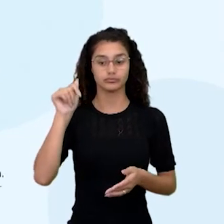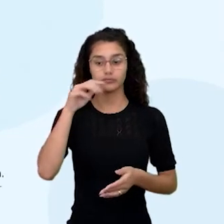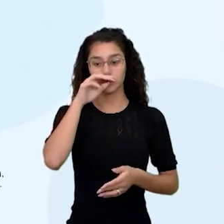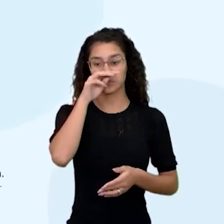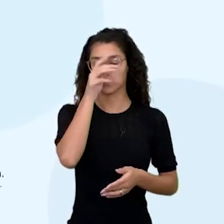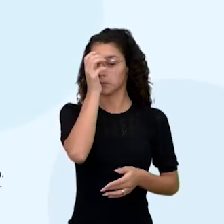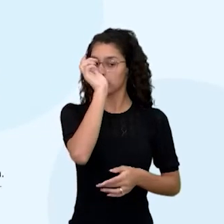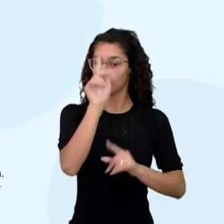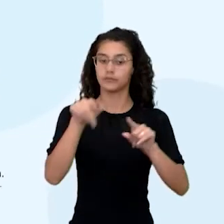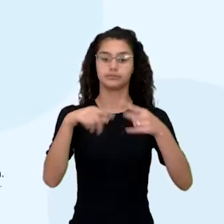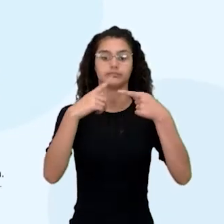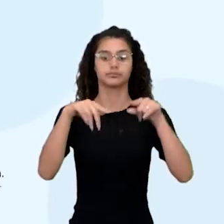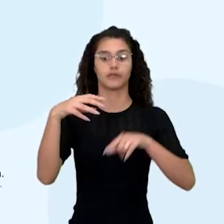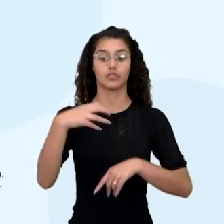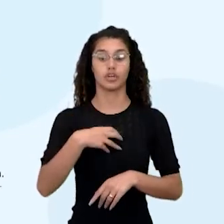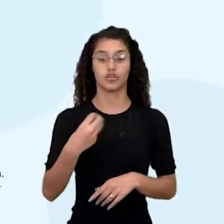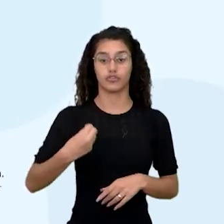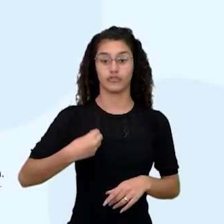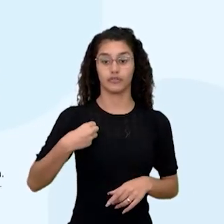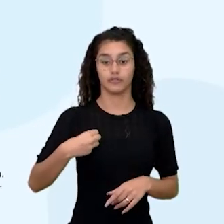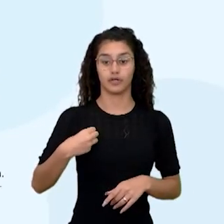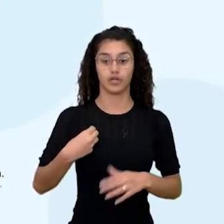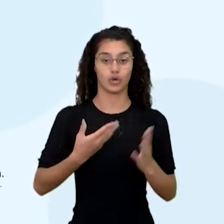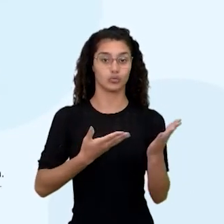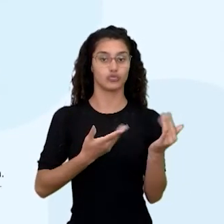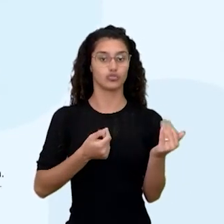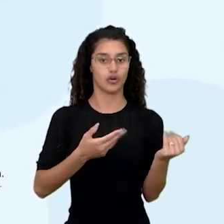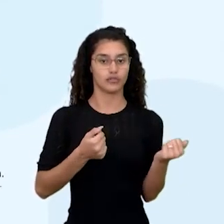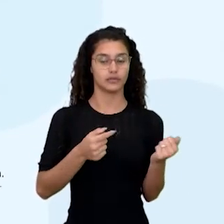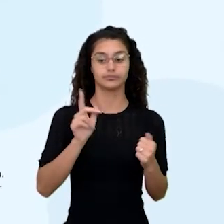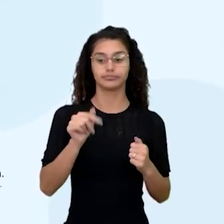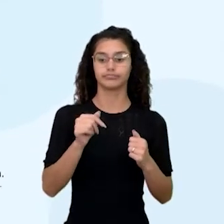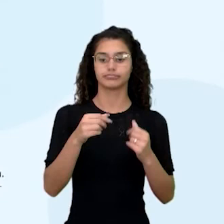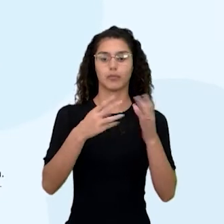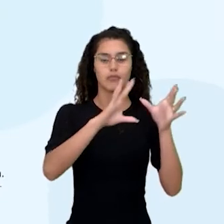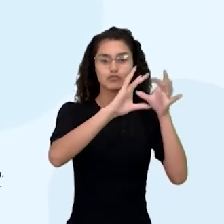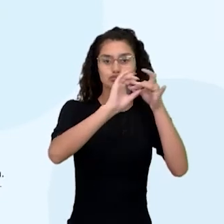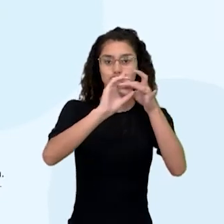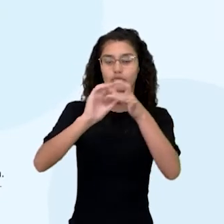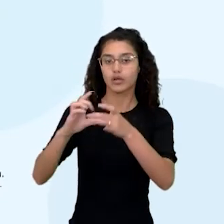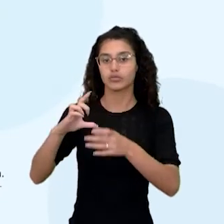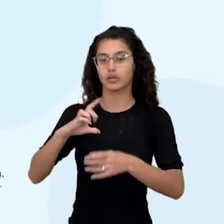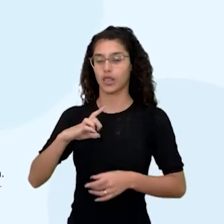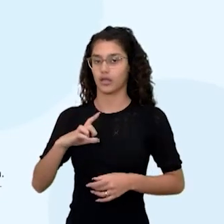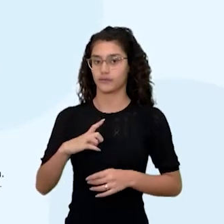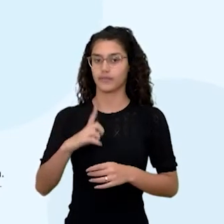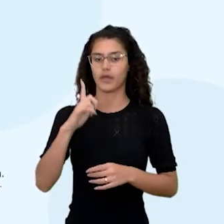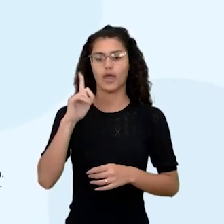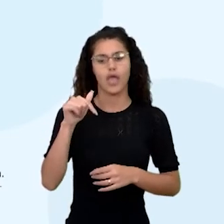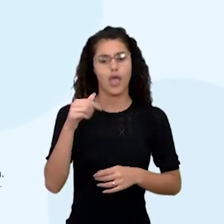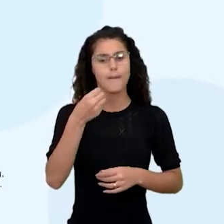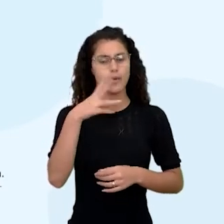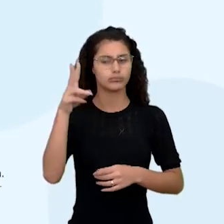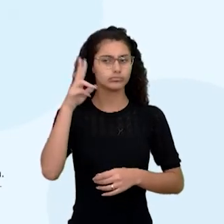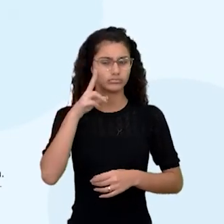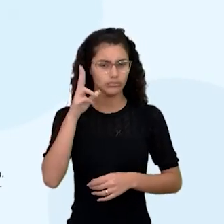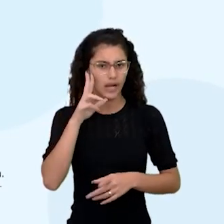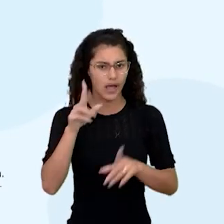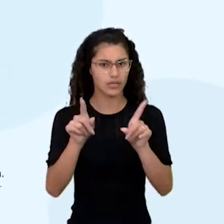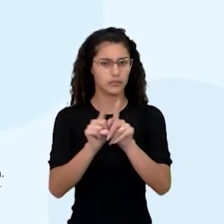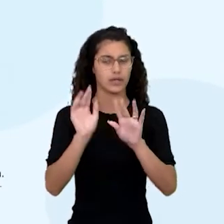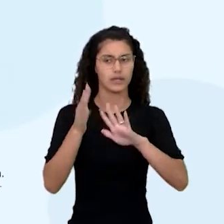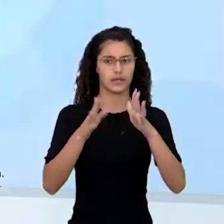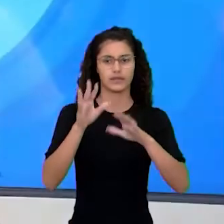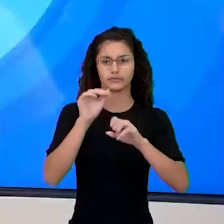uma música e estilo de vida dos jovens. Então, assim, é sobre um contexto urbano. É bom frisar isso, que